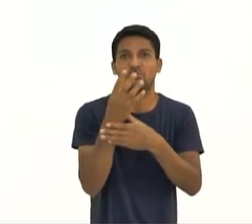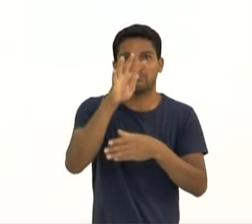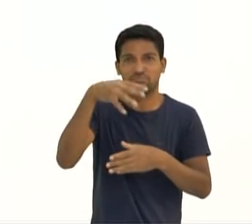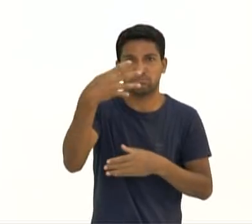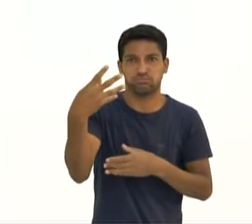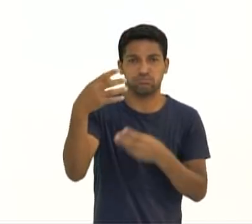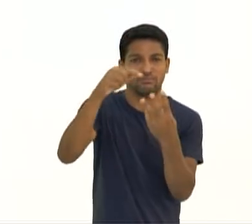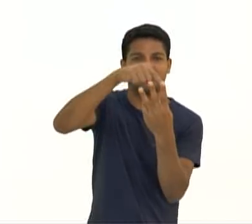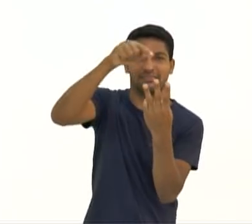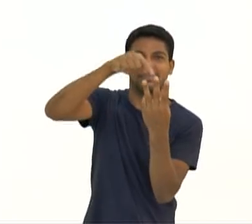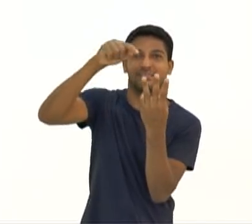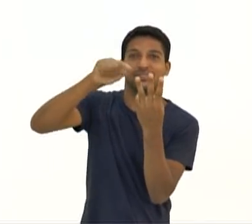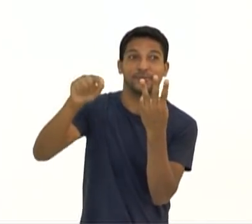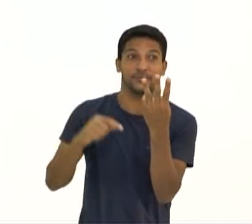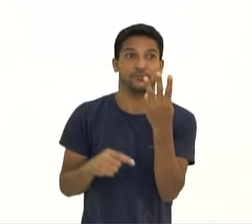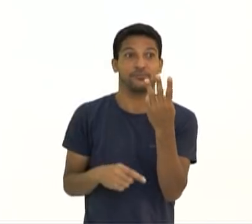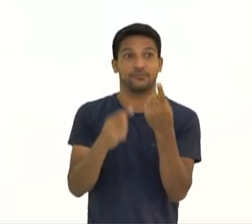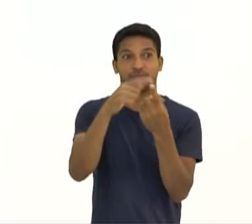né? Em